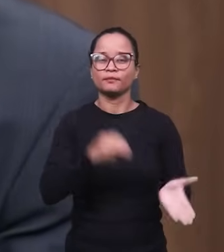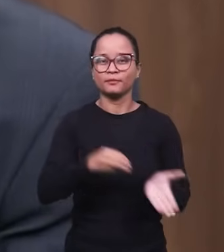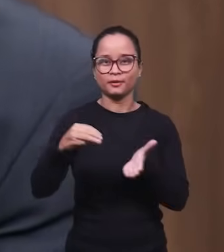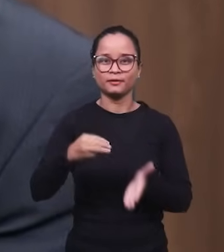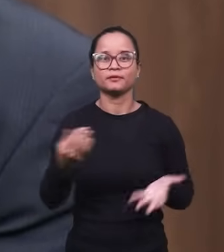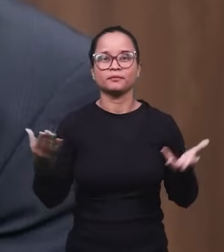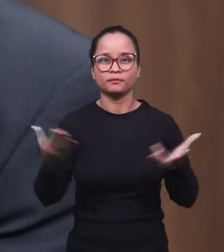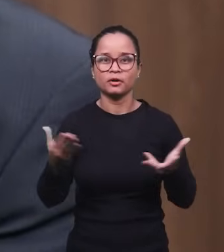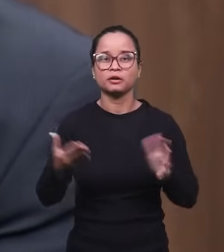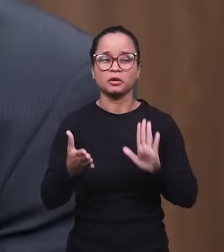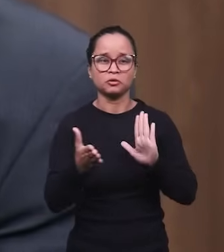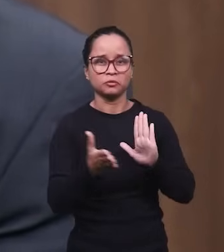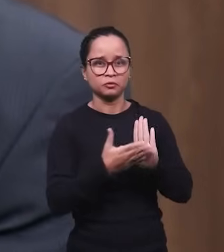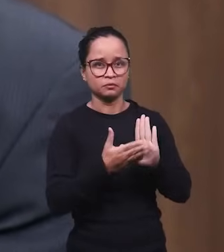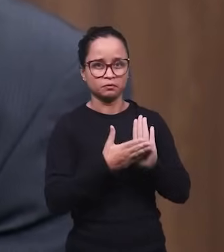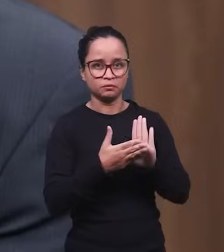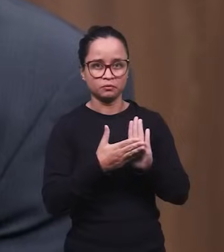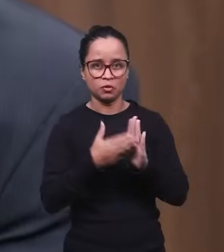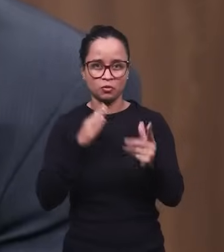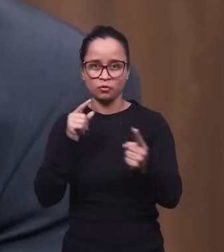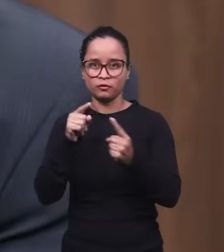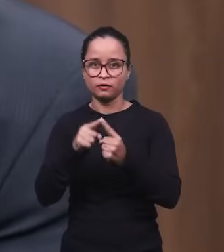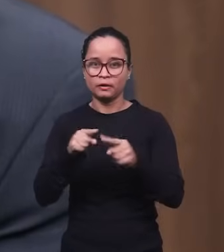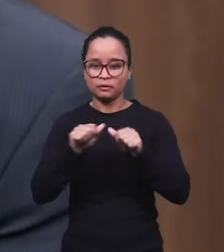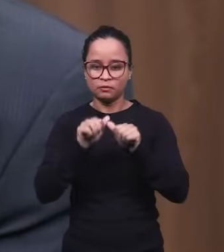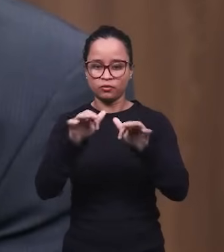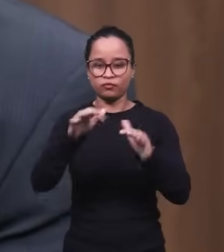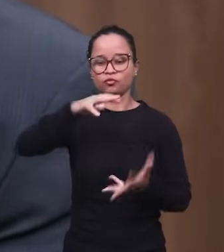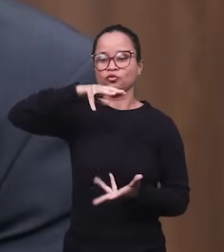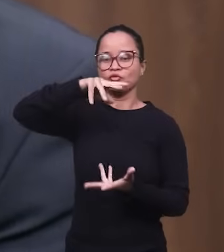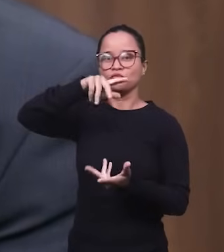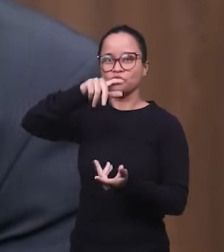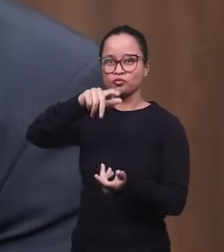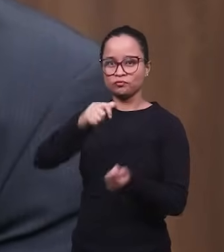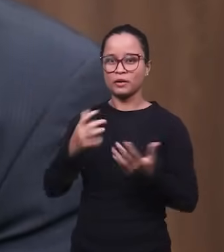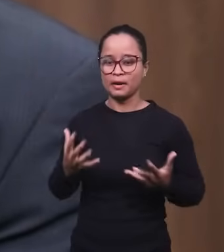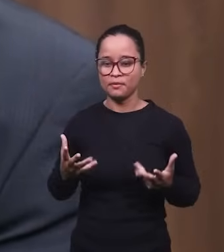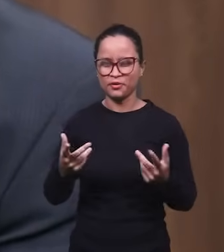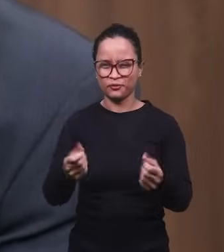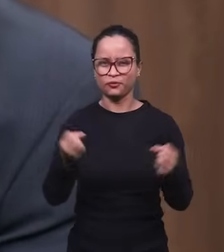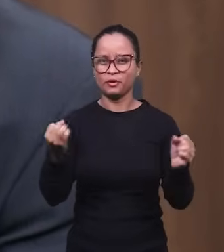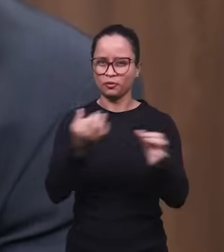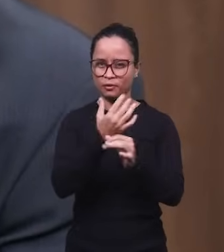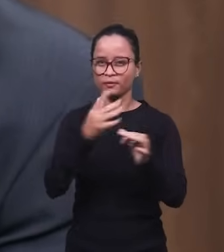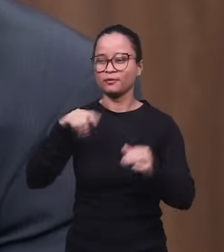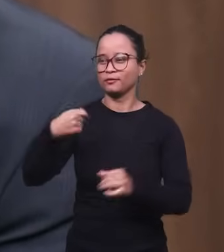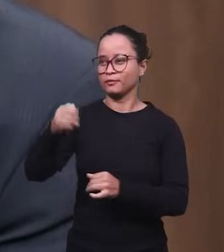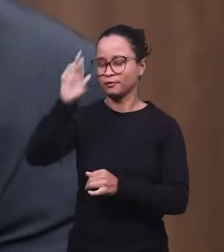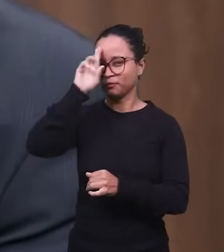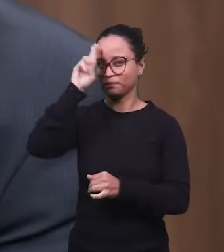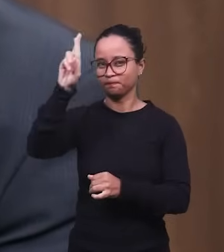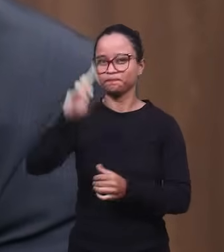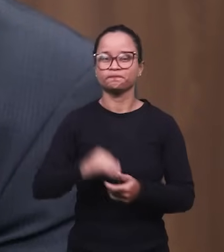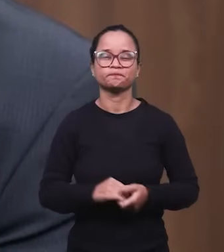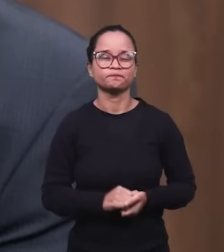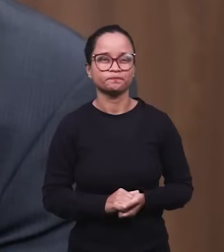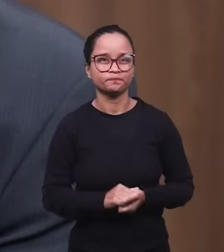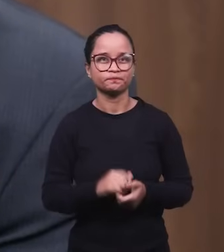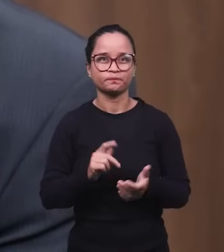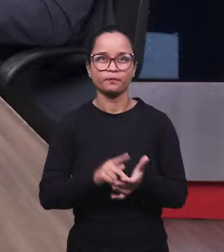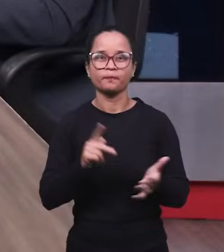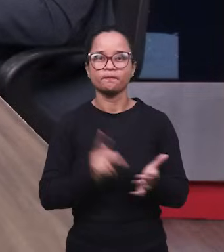Cristã Maranata hoje tem como proporção a nível mundial é algo maravilhoso, é algo para se glorificar o nome do Senhor.